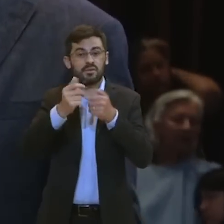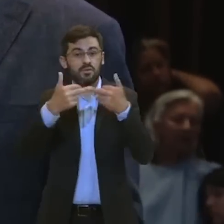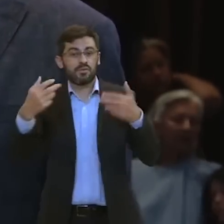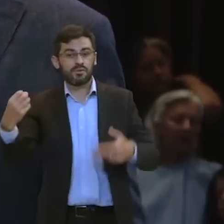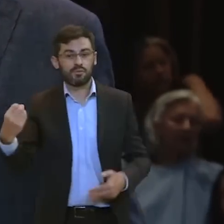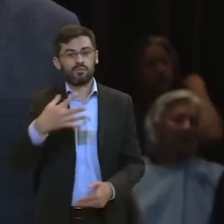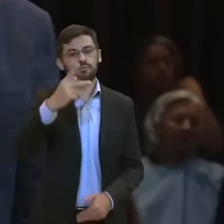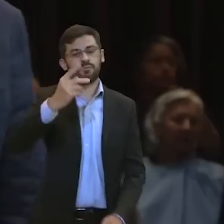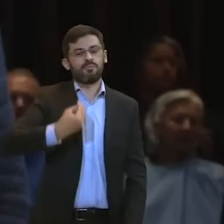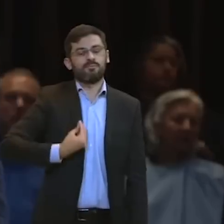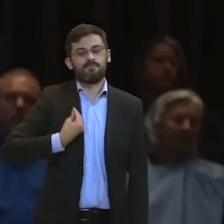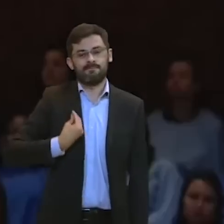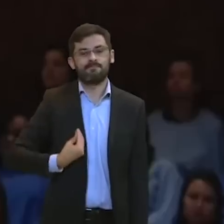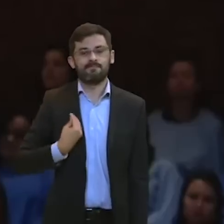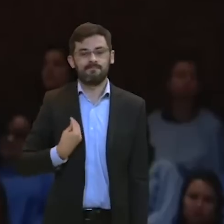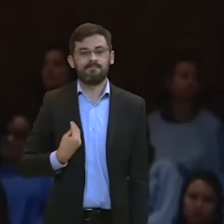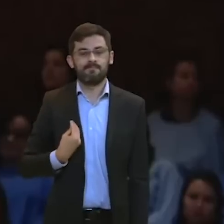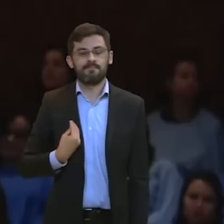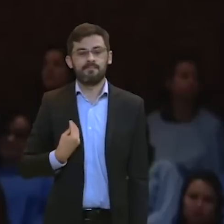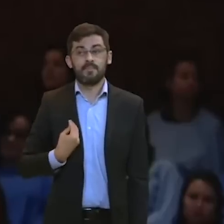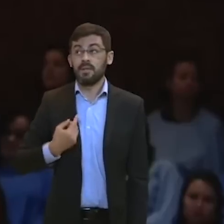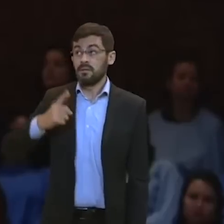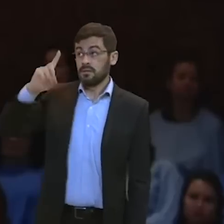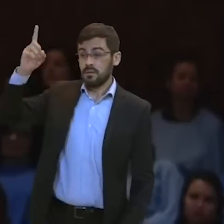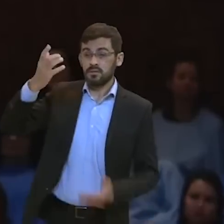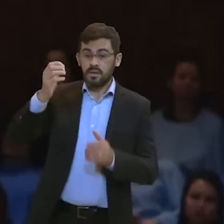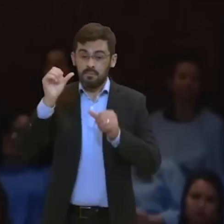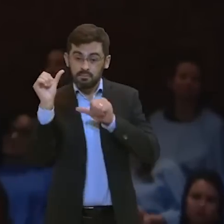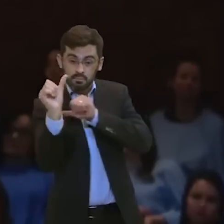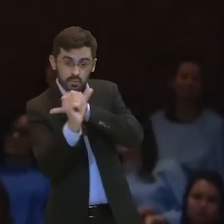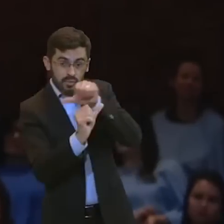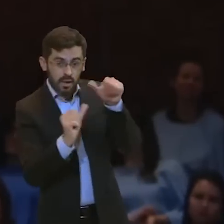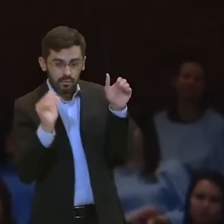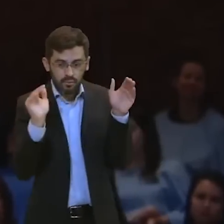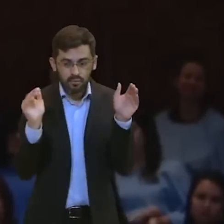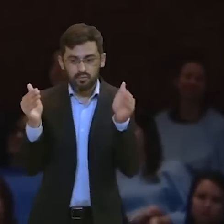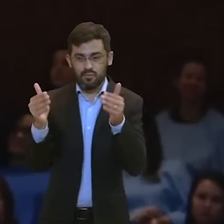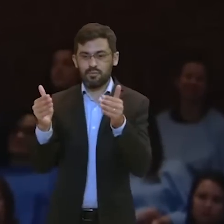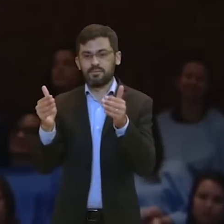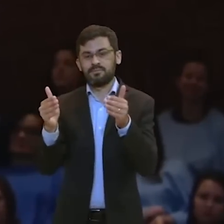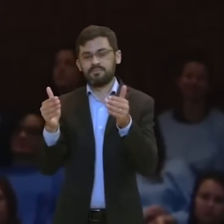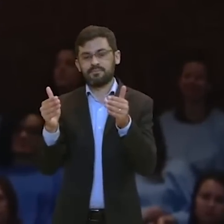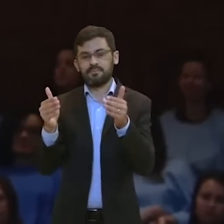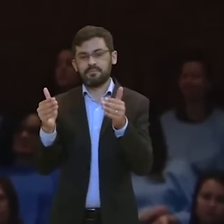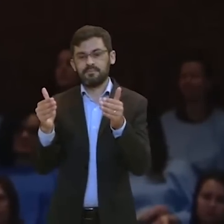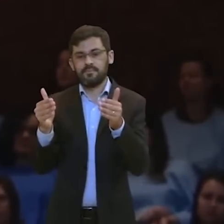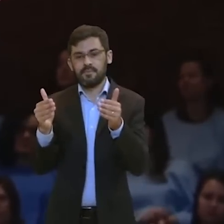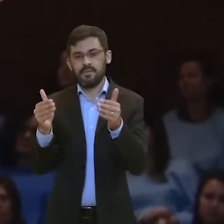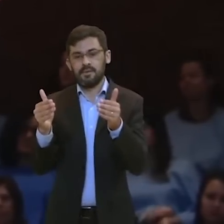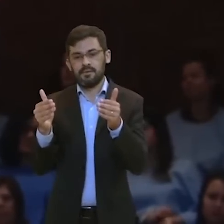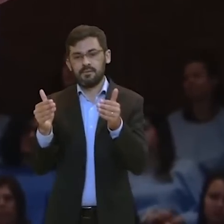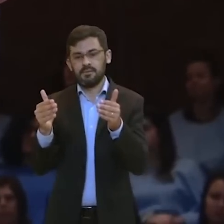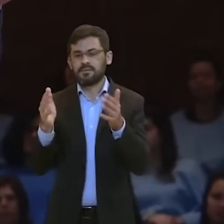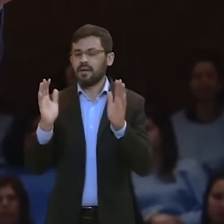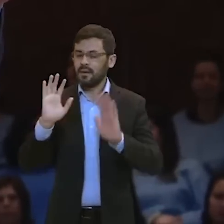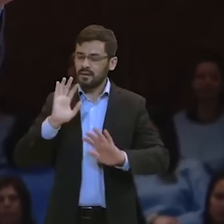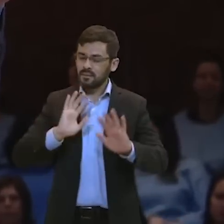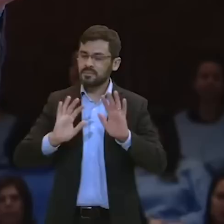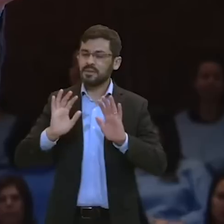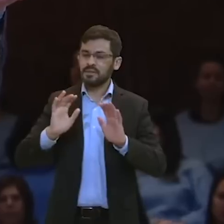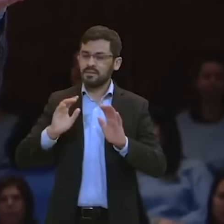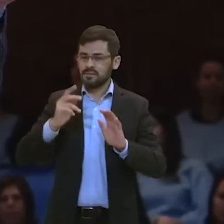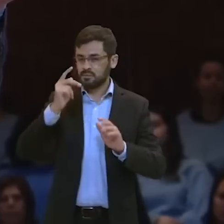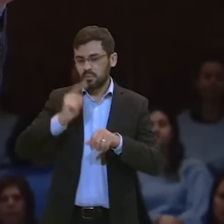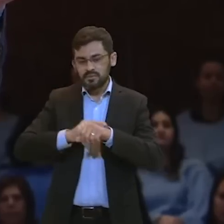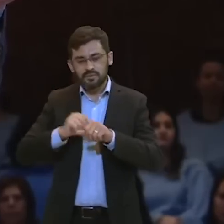vida. Ele quer mudar talvez o foco. E olha, você vai ser criticado quando mudar o